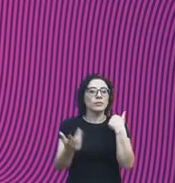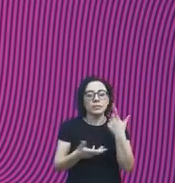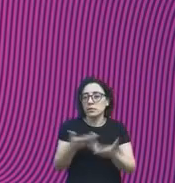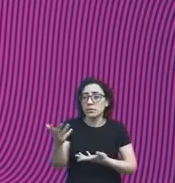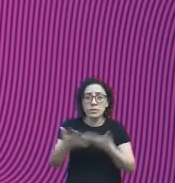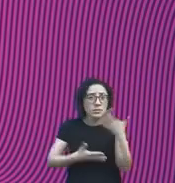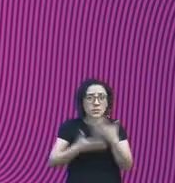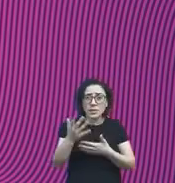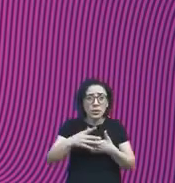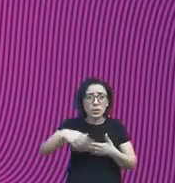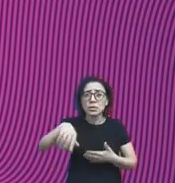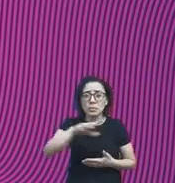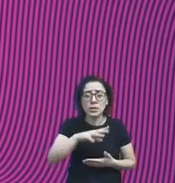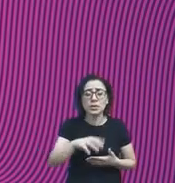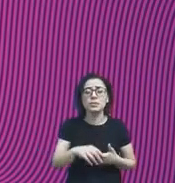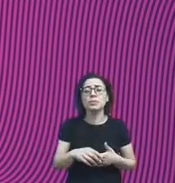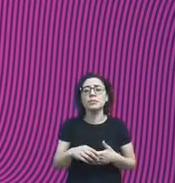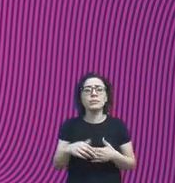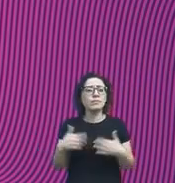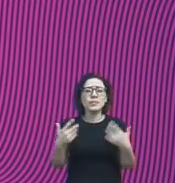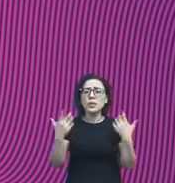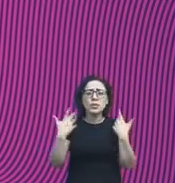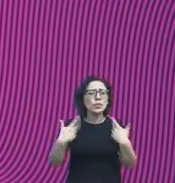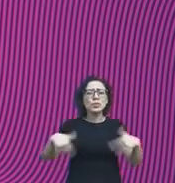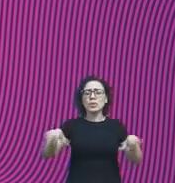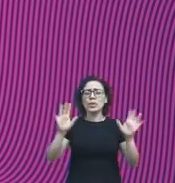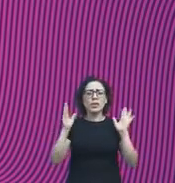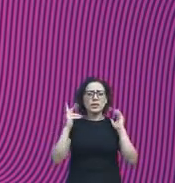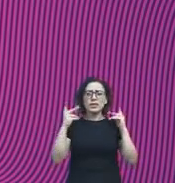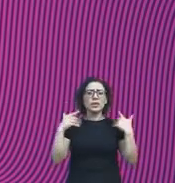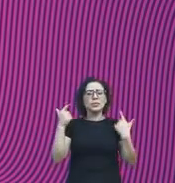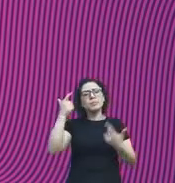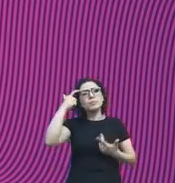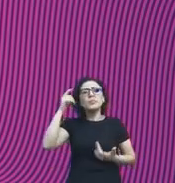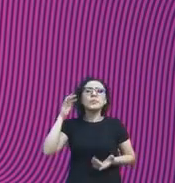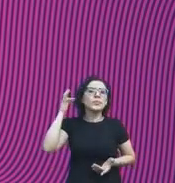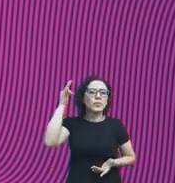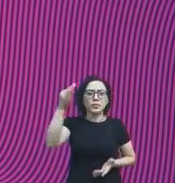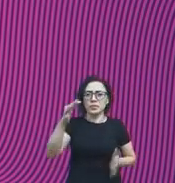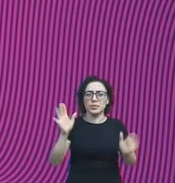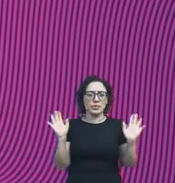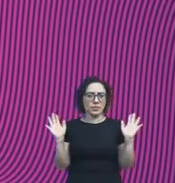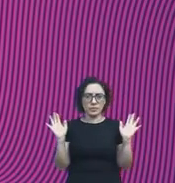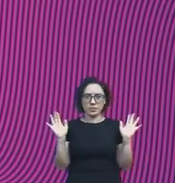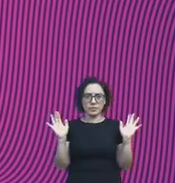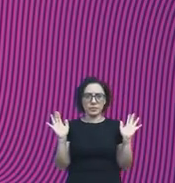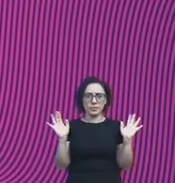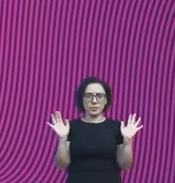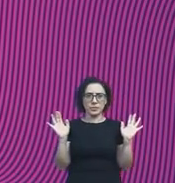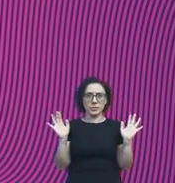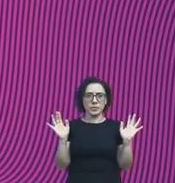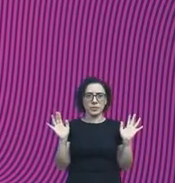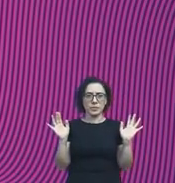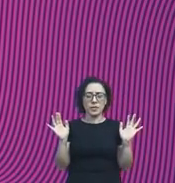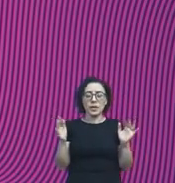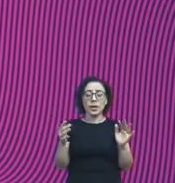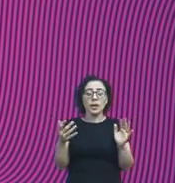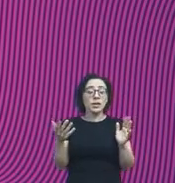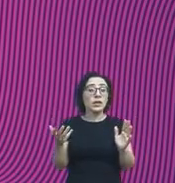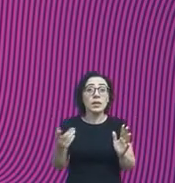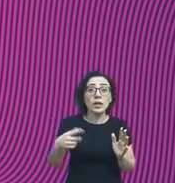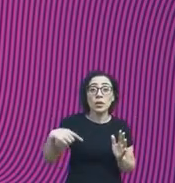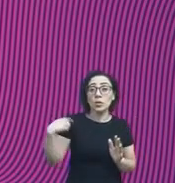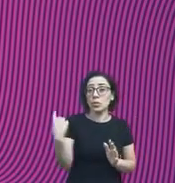para o futuro. Uma evidência disso é o fato de que este Summit